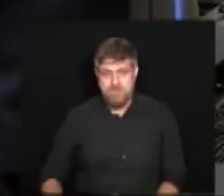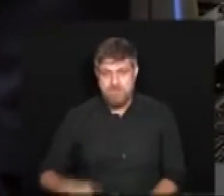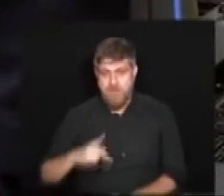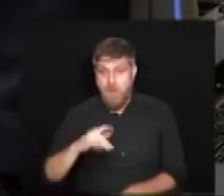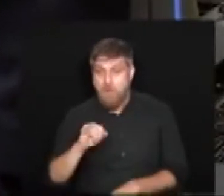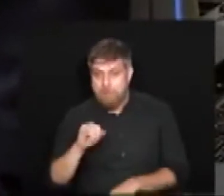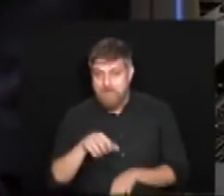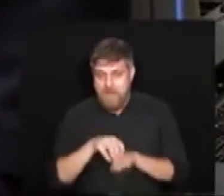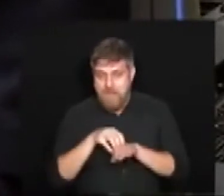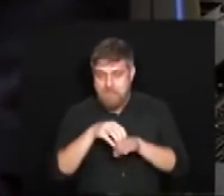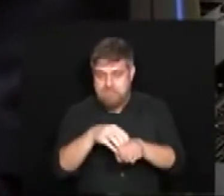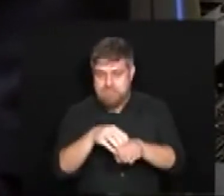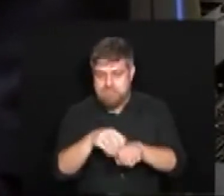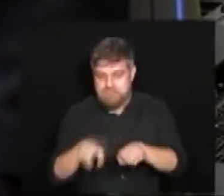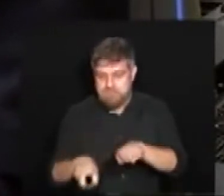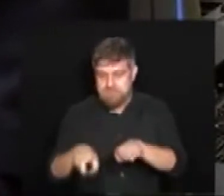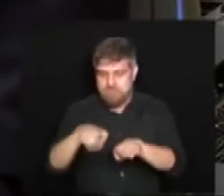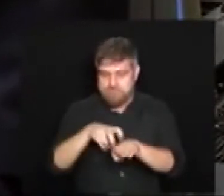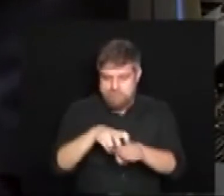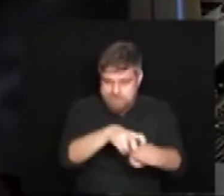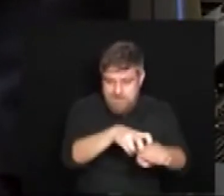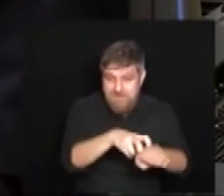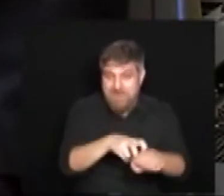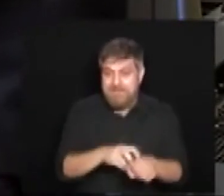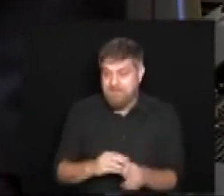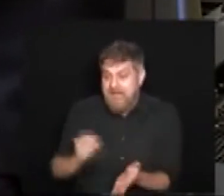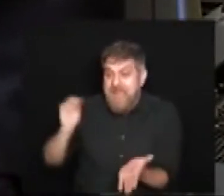de atendimento inclusivo, né, o agendamento.